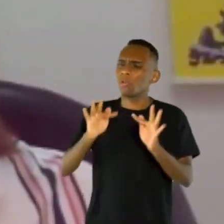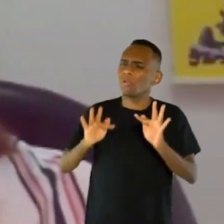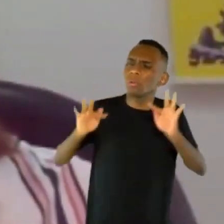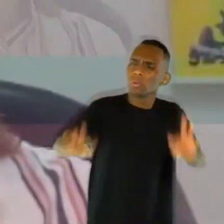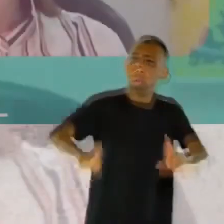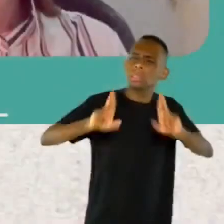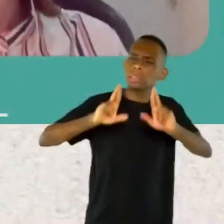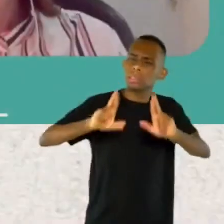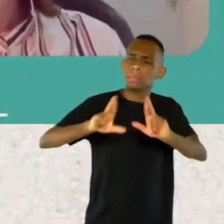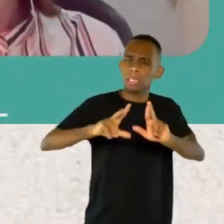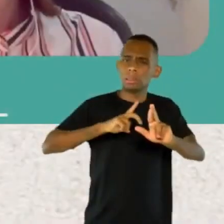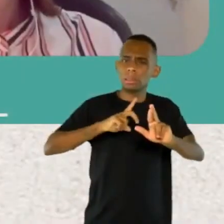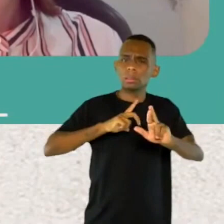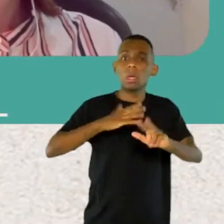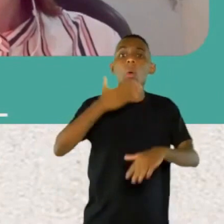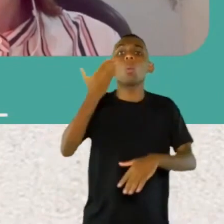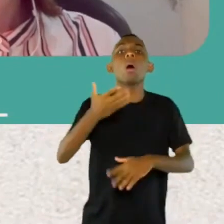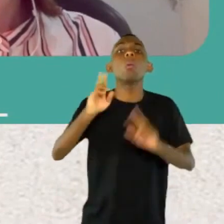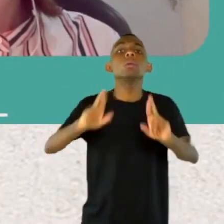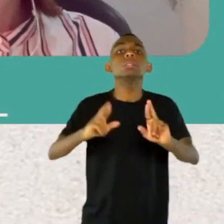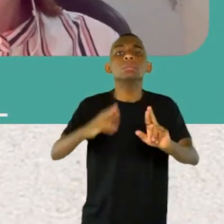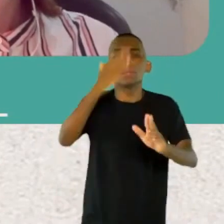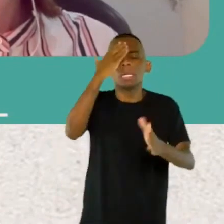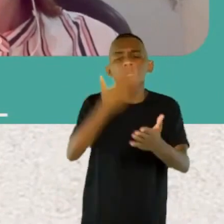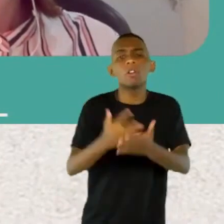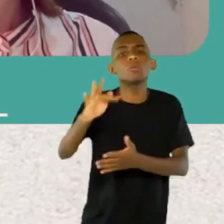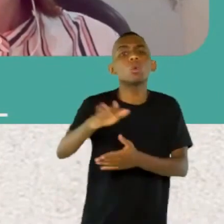vive. Qual é esse fio de esperança?